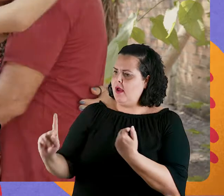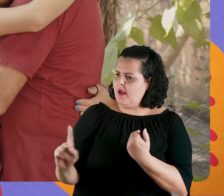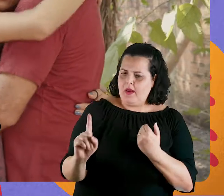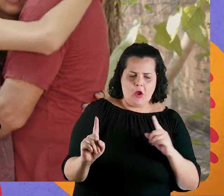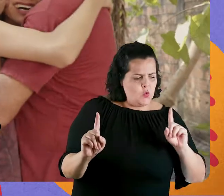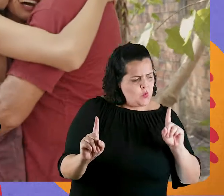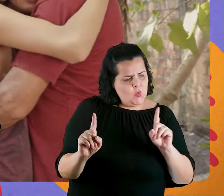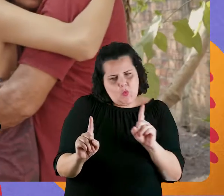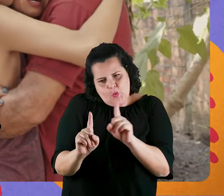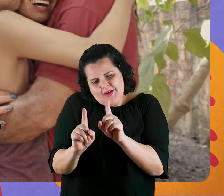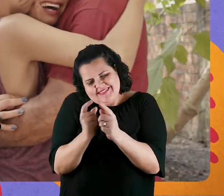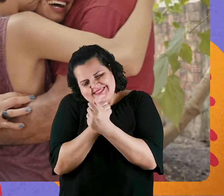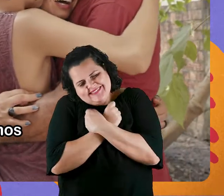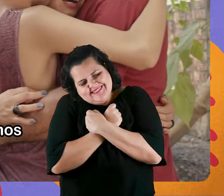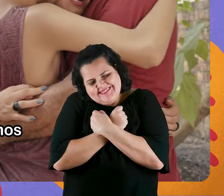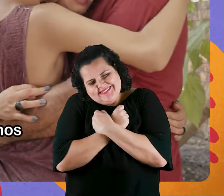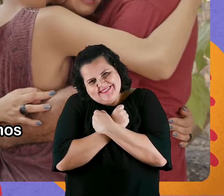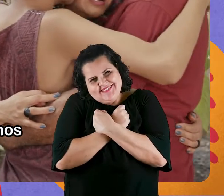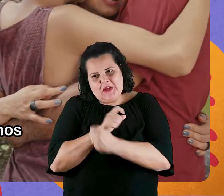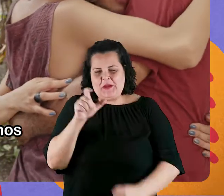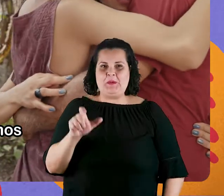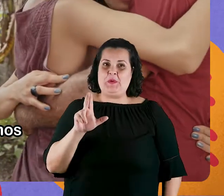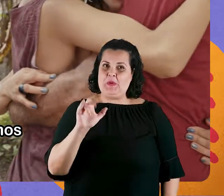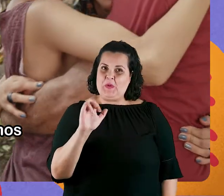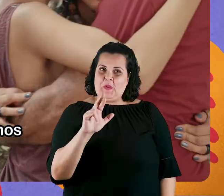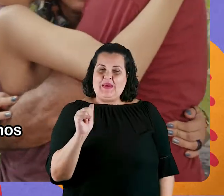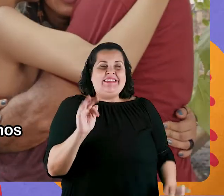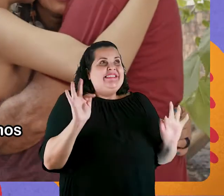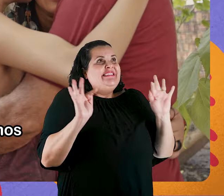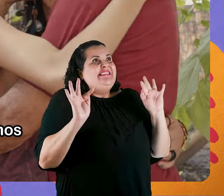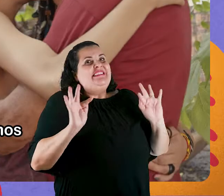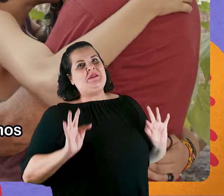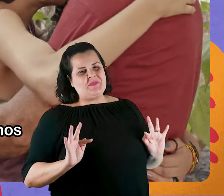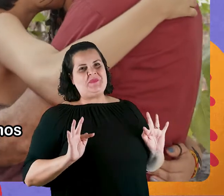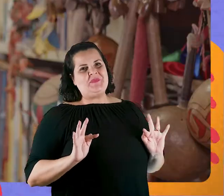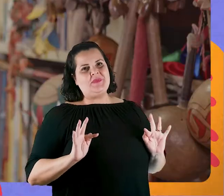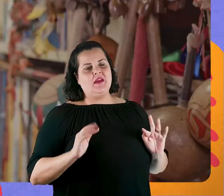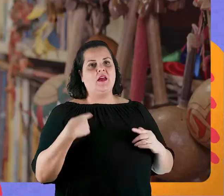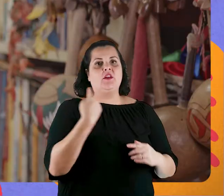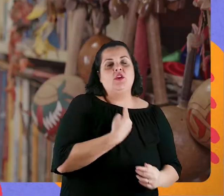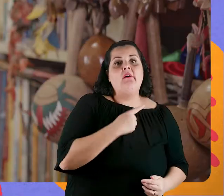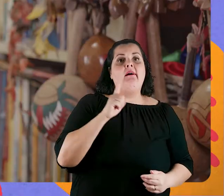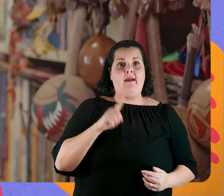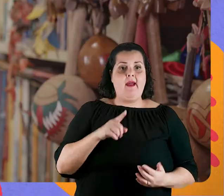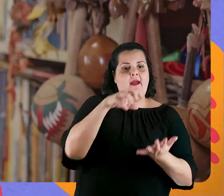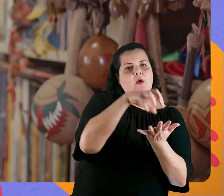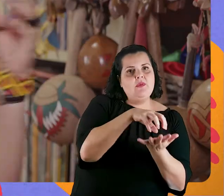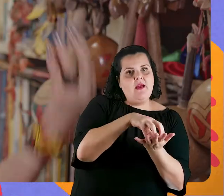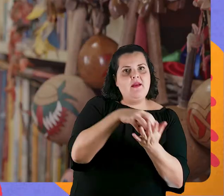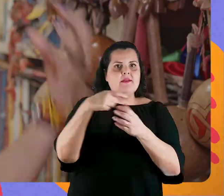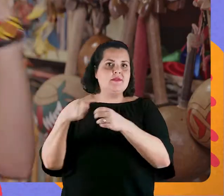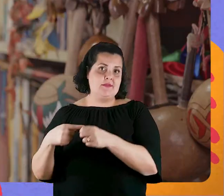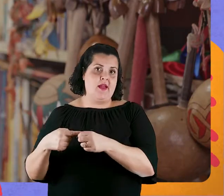E o Irá ficou como? Feliz. Nós somos povos que estamos nesse trânsito, aldeia-cidade. E a